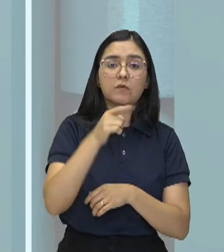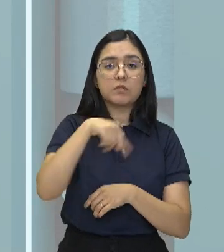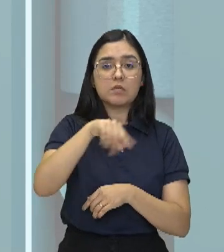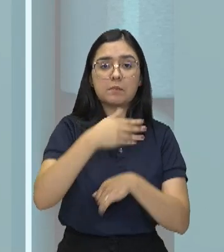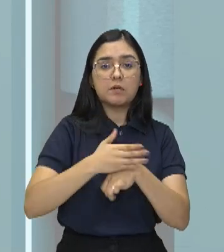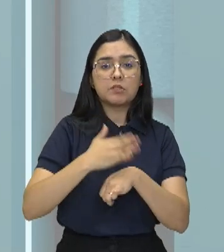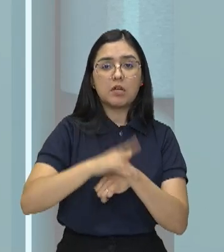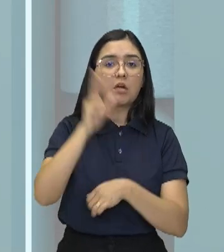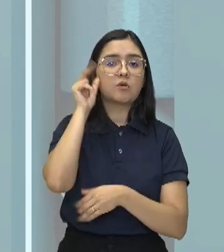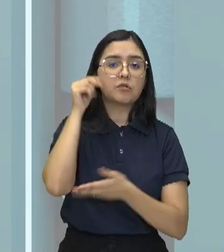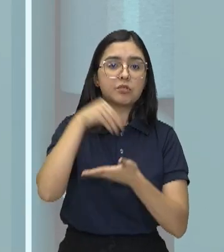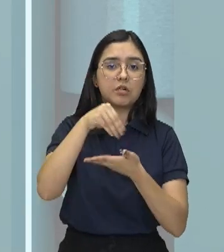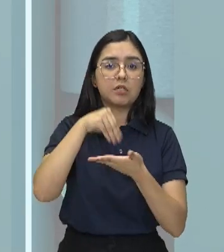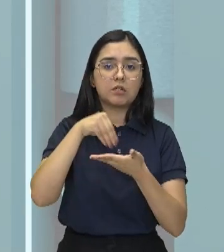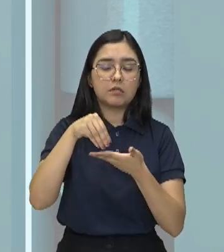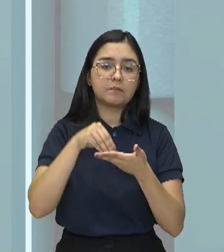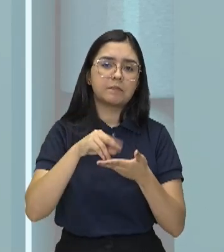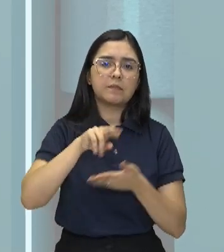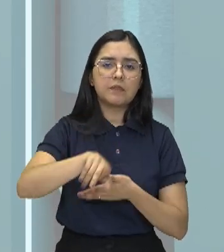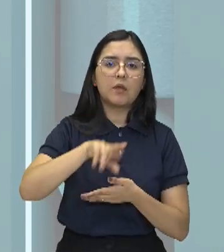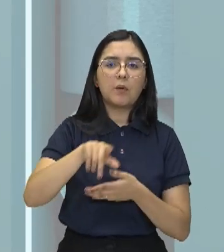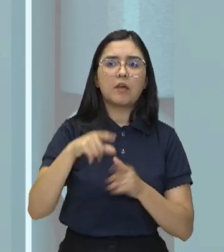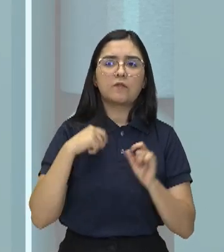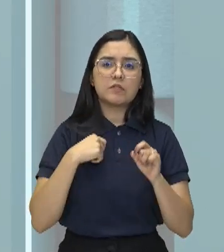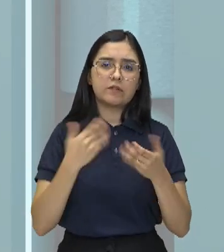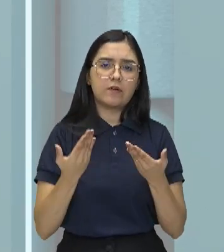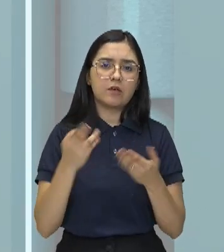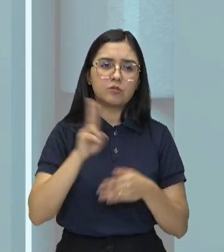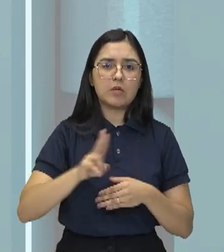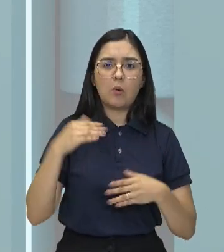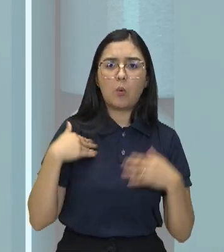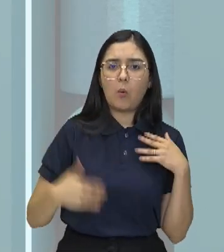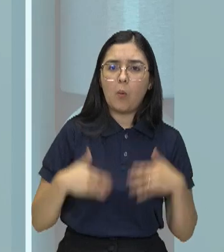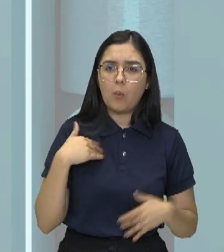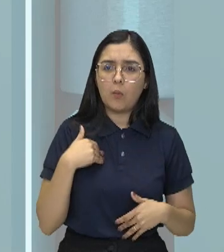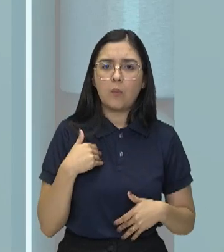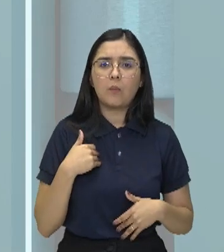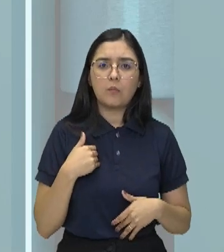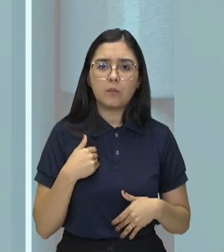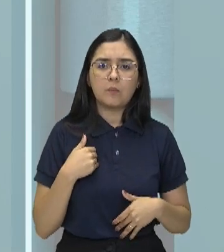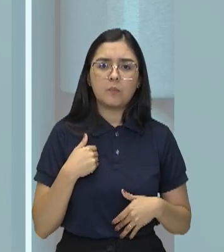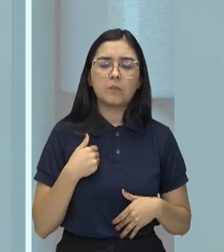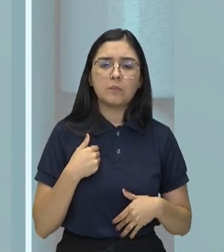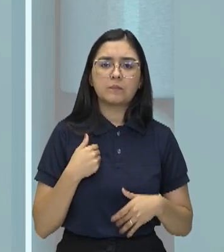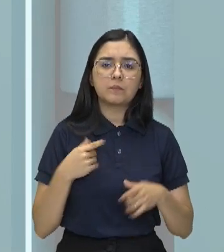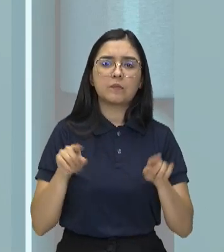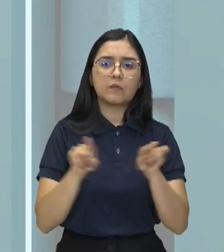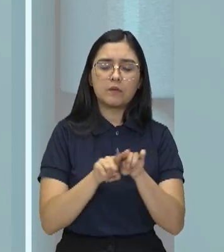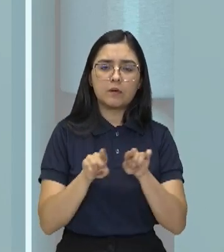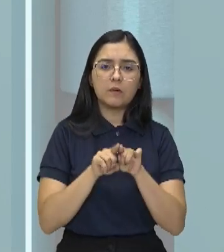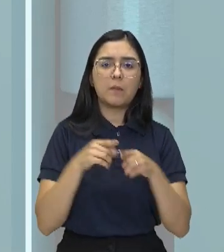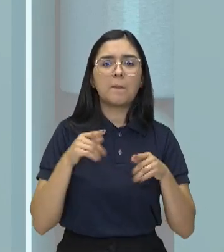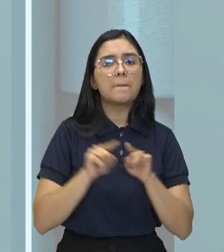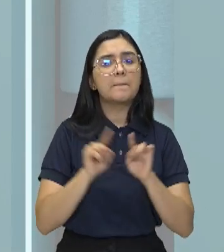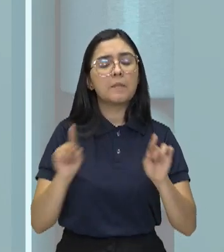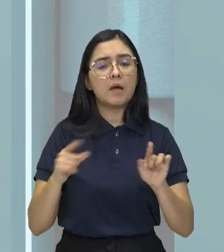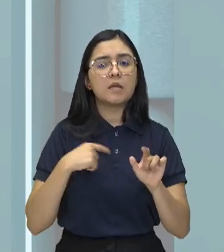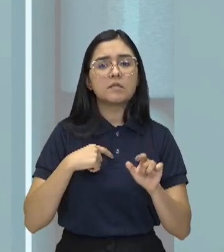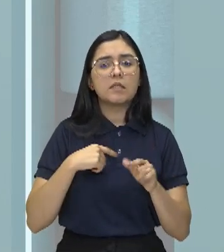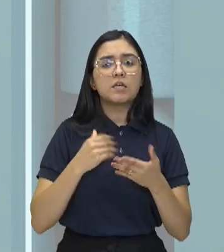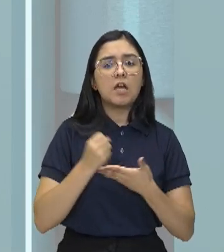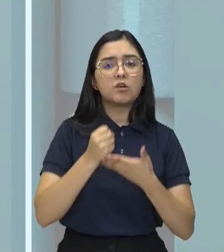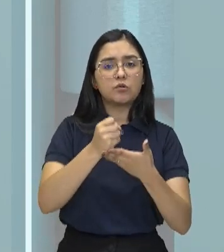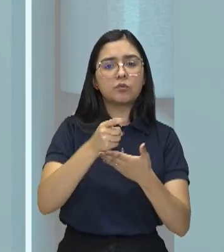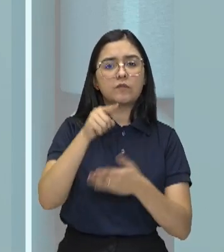ele não seja algo que vá trabalhar muito o seu lado motor, seu corpo, mas ele trabalha muito